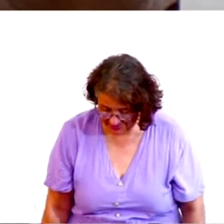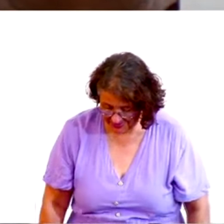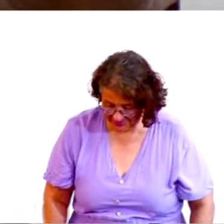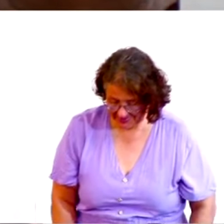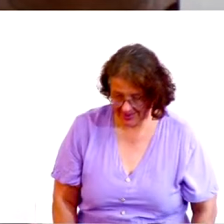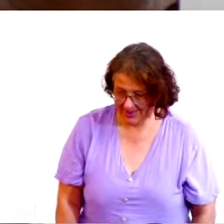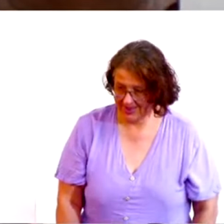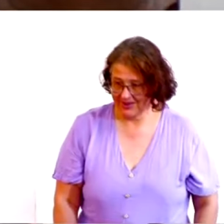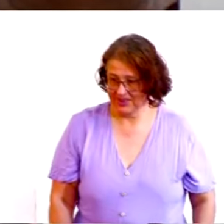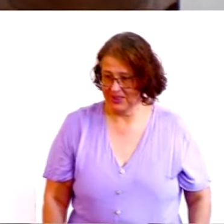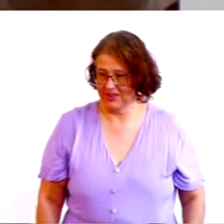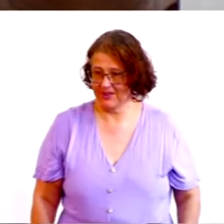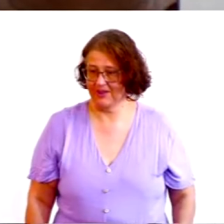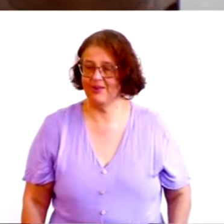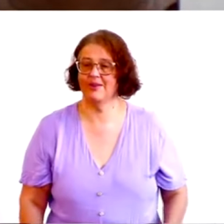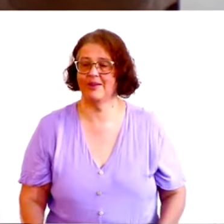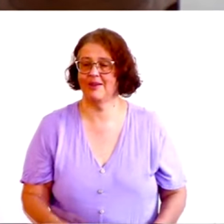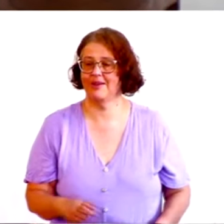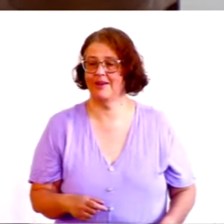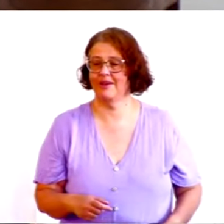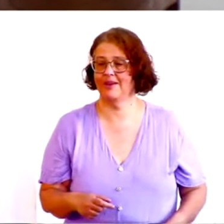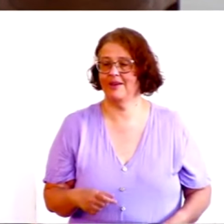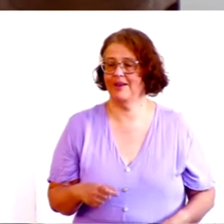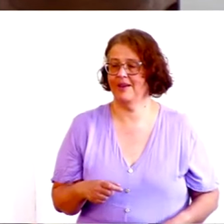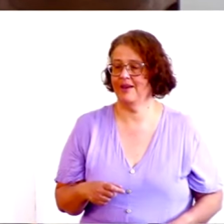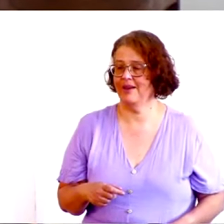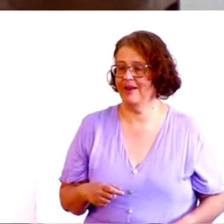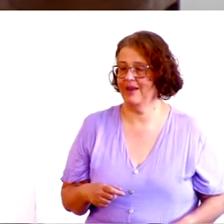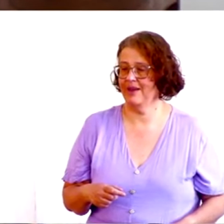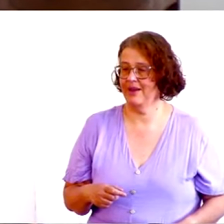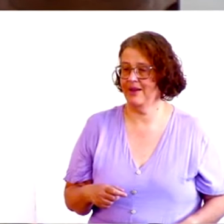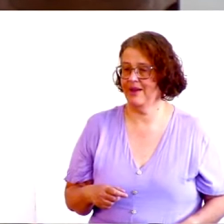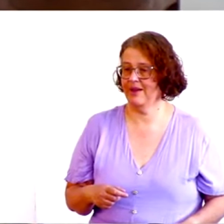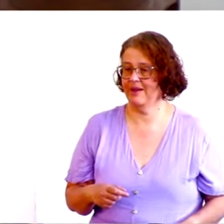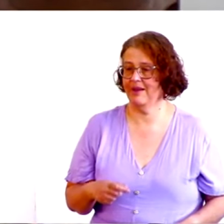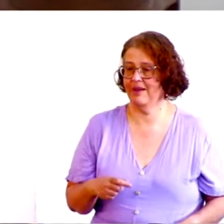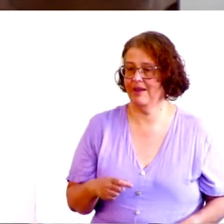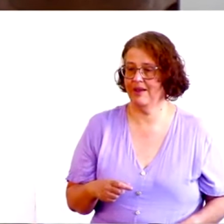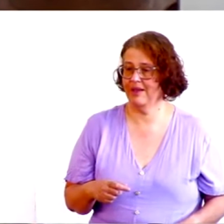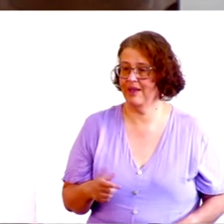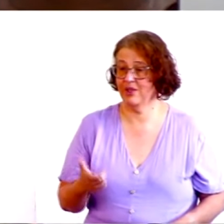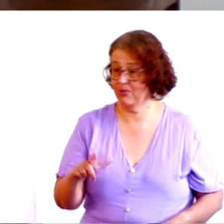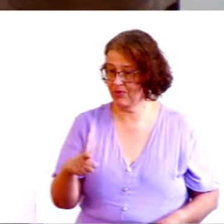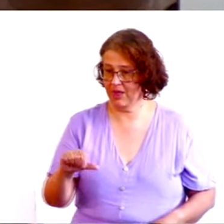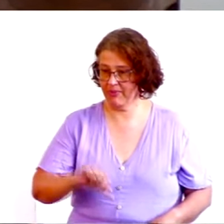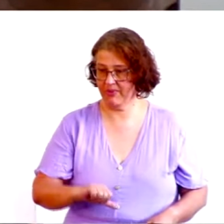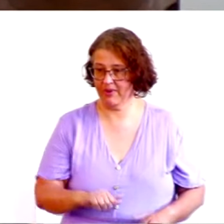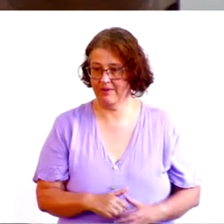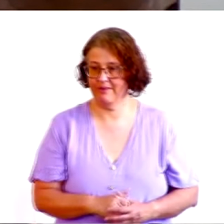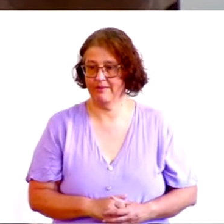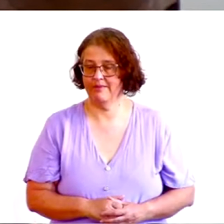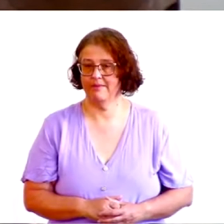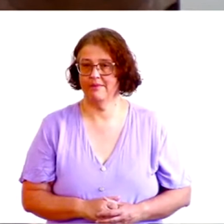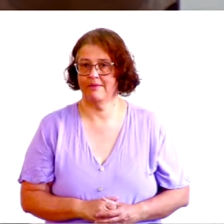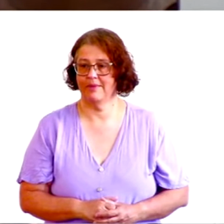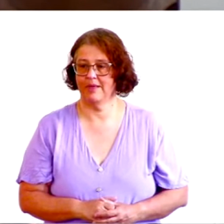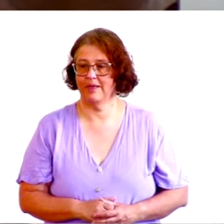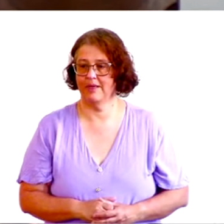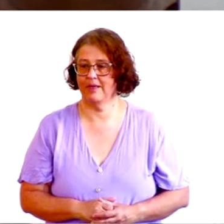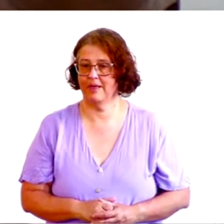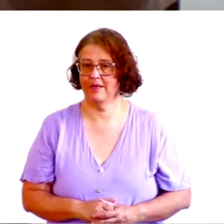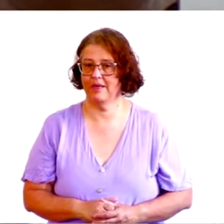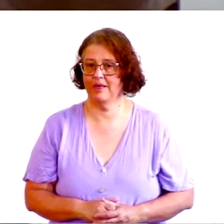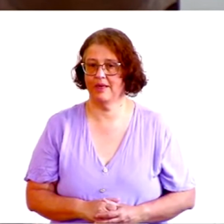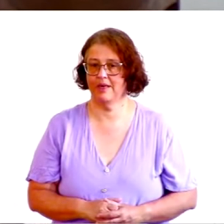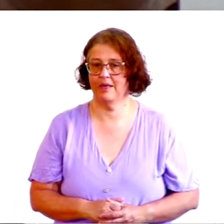não é uma data de luzes não é uma data de cores não é uma data de eventos é uma